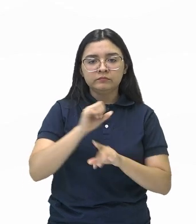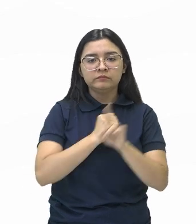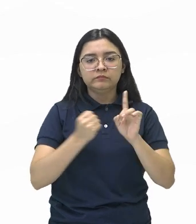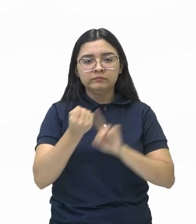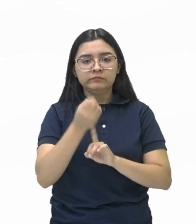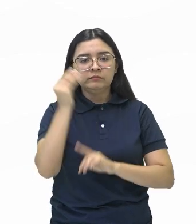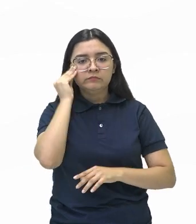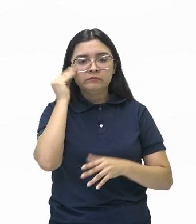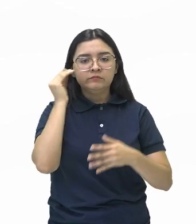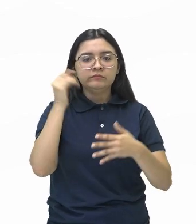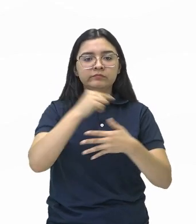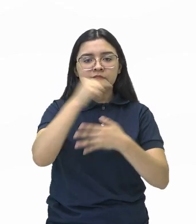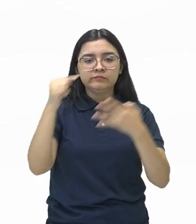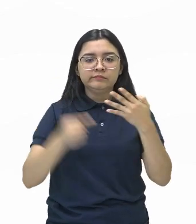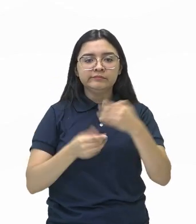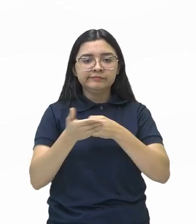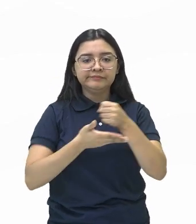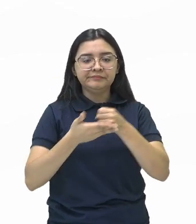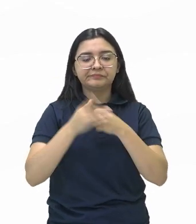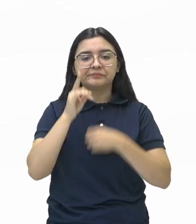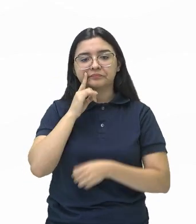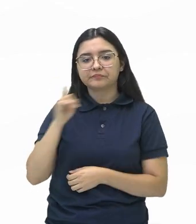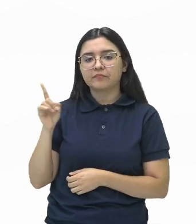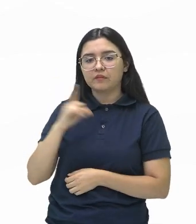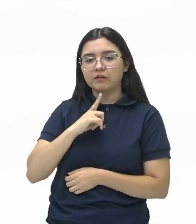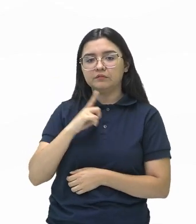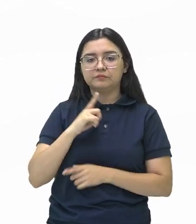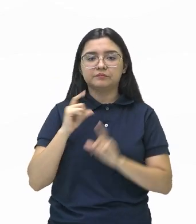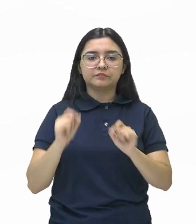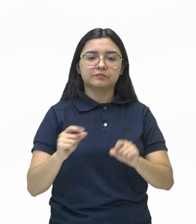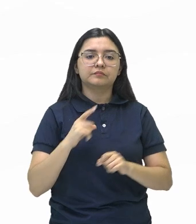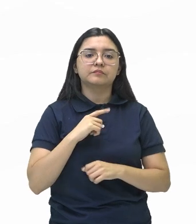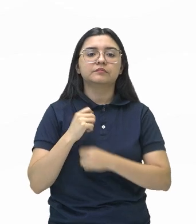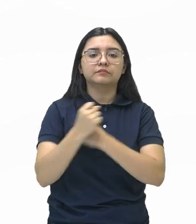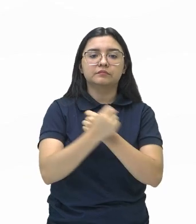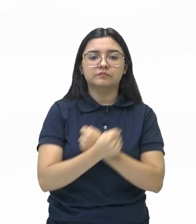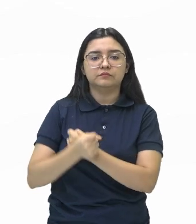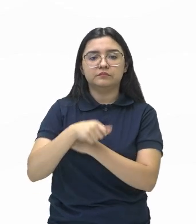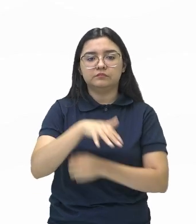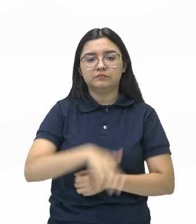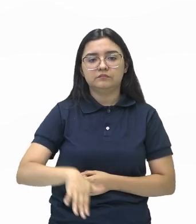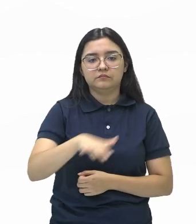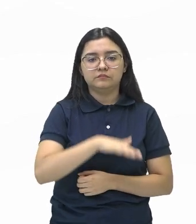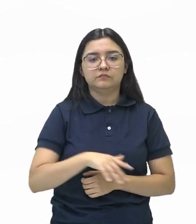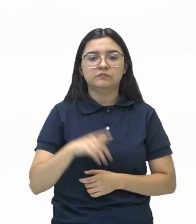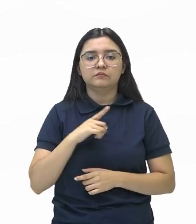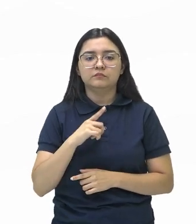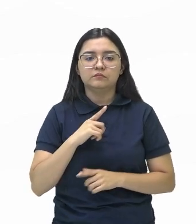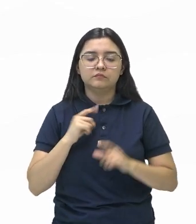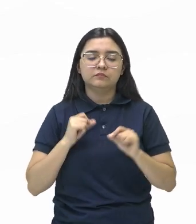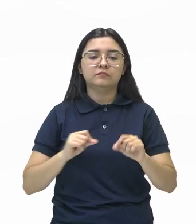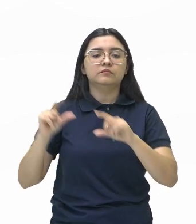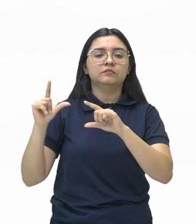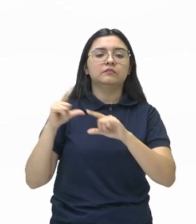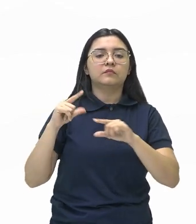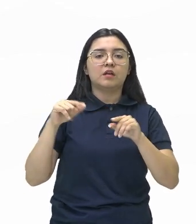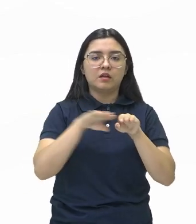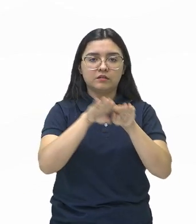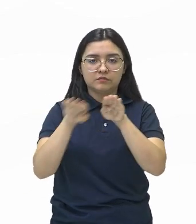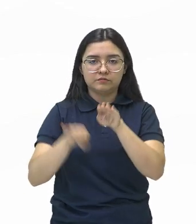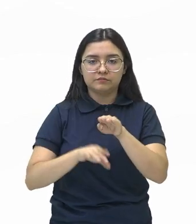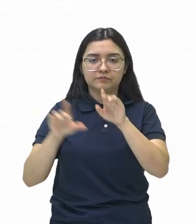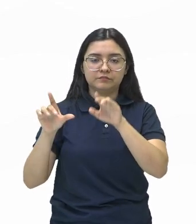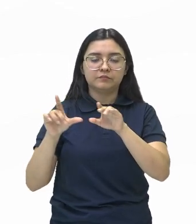observados os seguintes princípios. Aqui nós temos esses princípios, ó. A defesa do meio ambiente, a redução das desigualdades